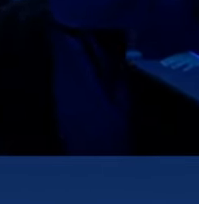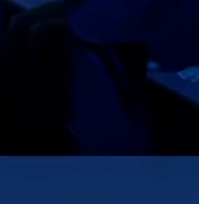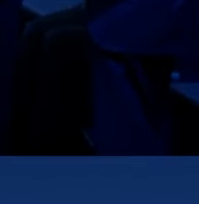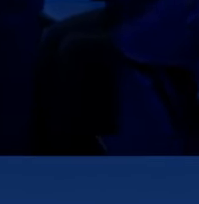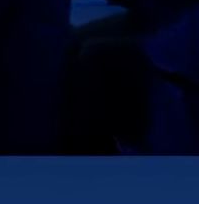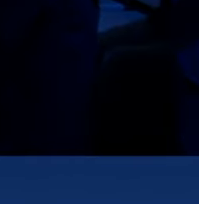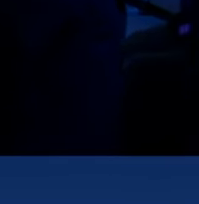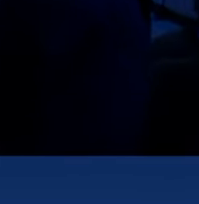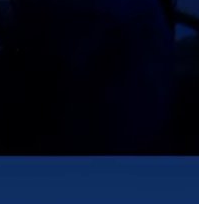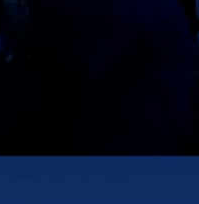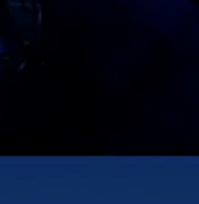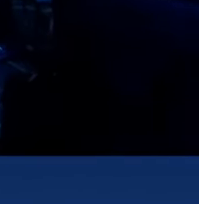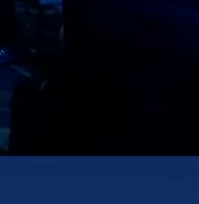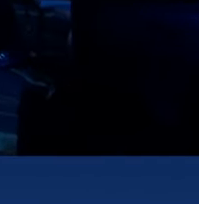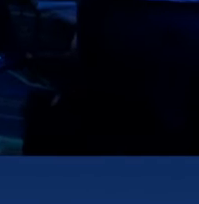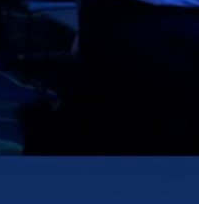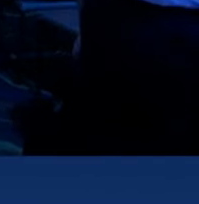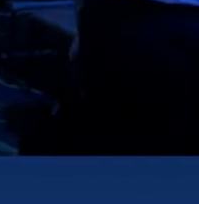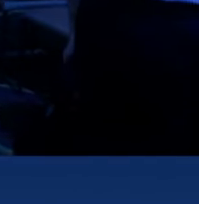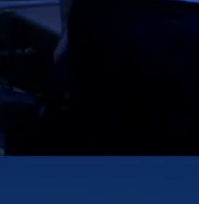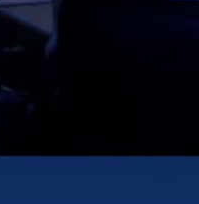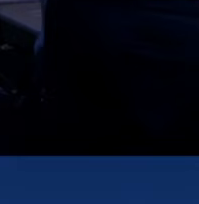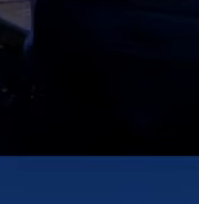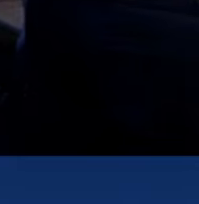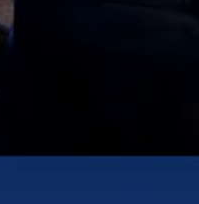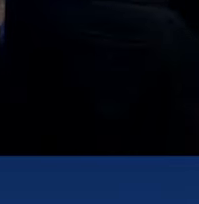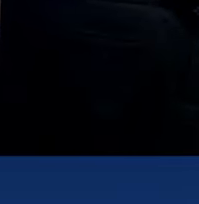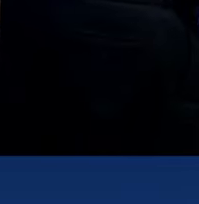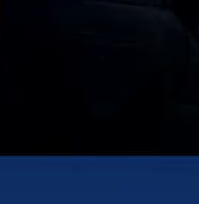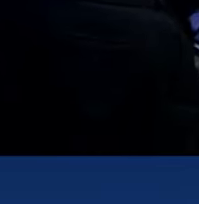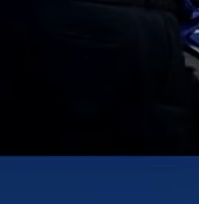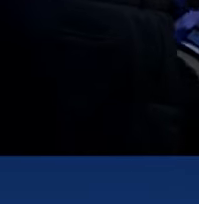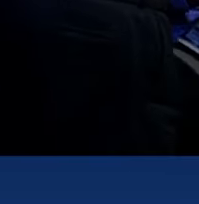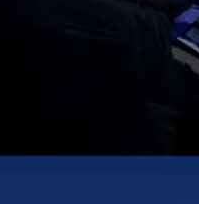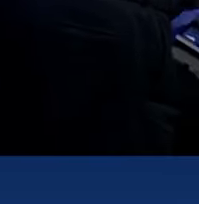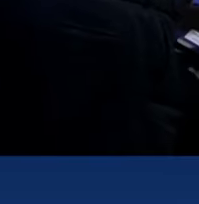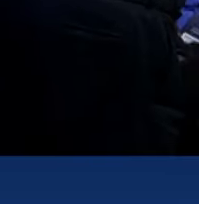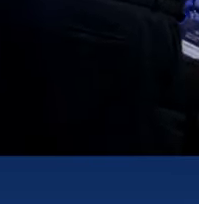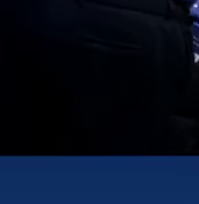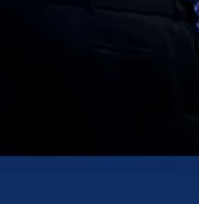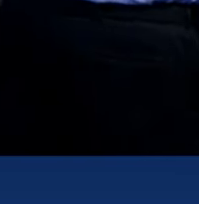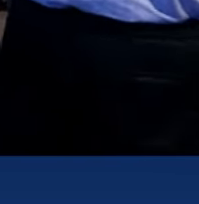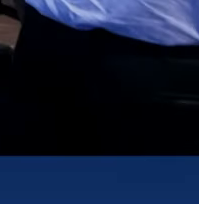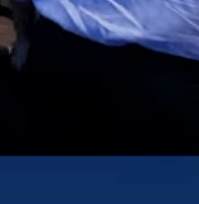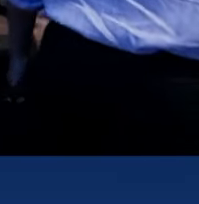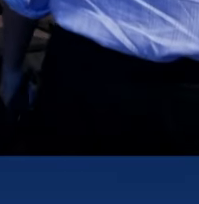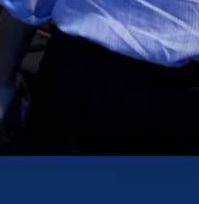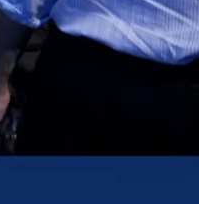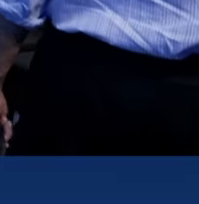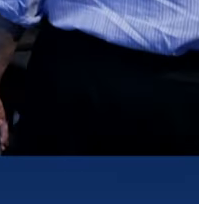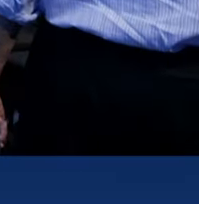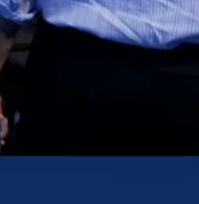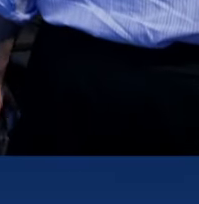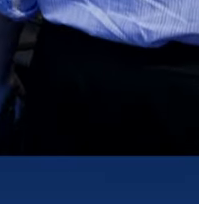Cristina Bet do Iguatemi Então queria chamar os três aqui pro palco participar aqui com a gente